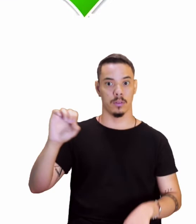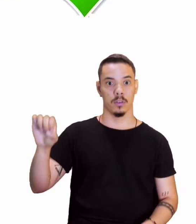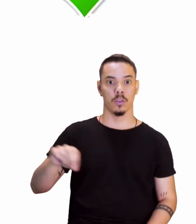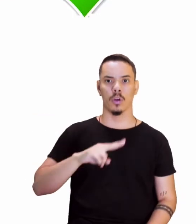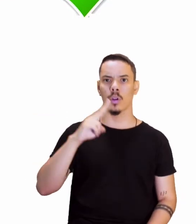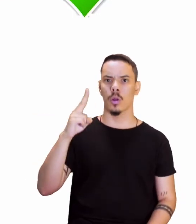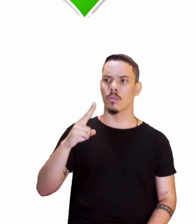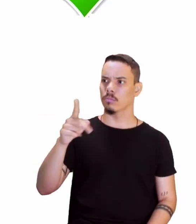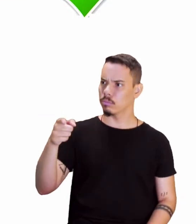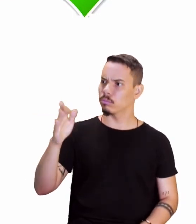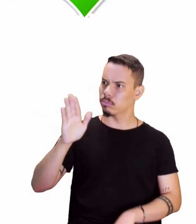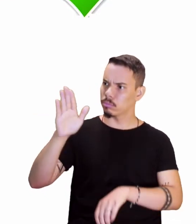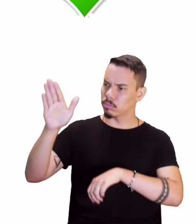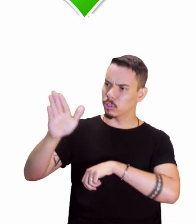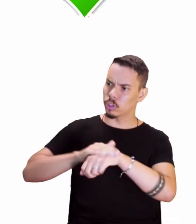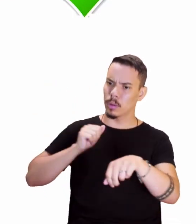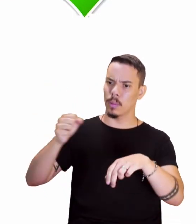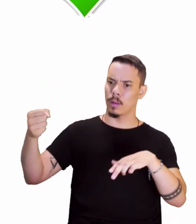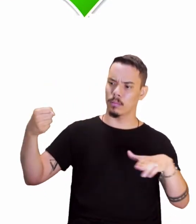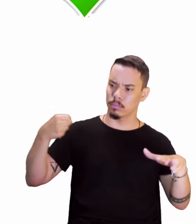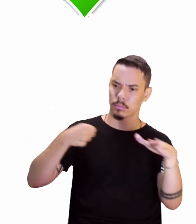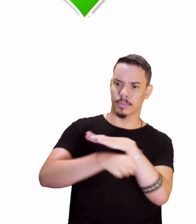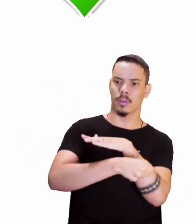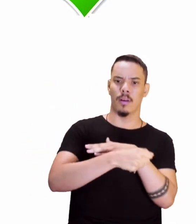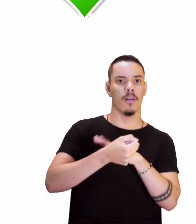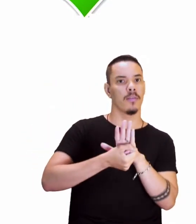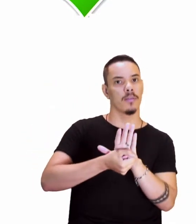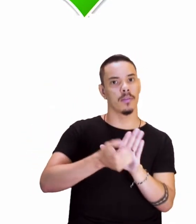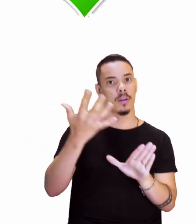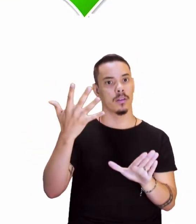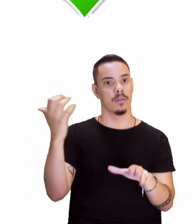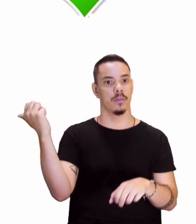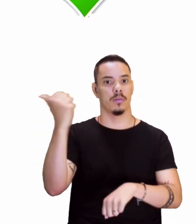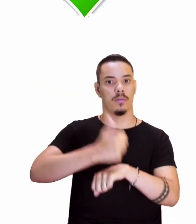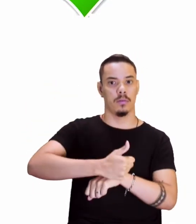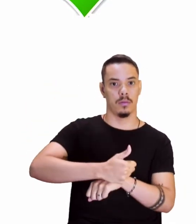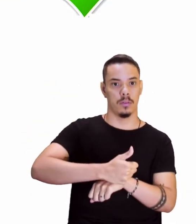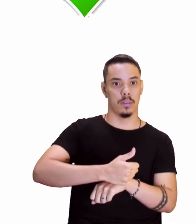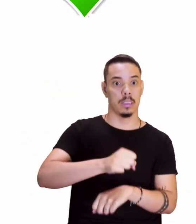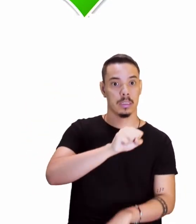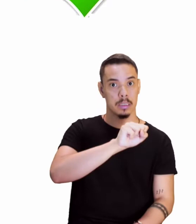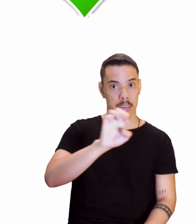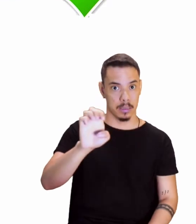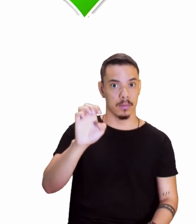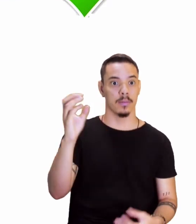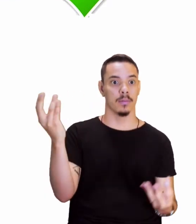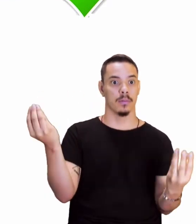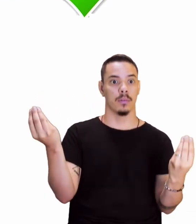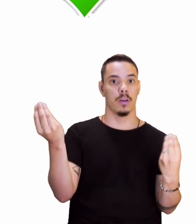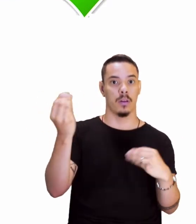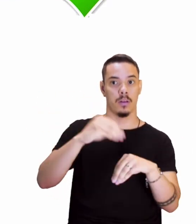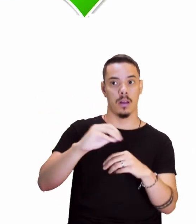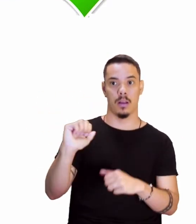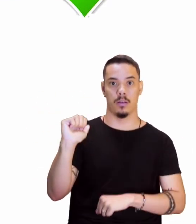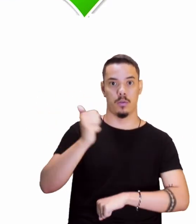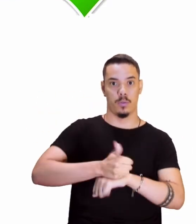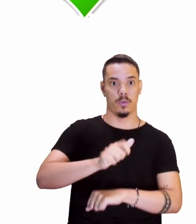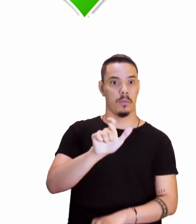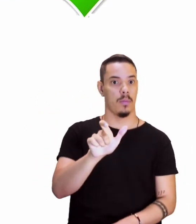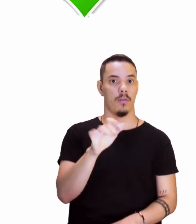convoquei você várias vezes. É só você fazer a troca. Se encaixar convocar, pronto.